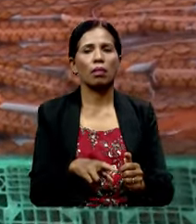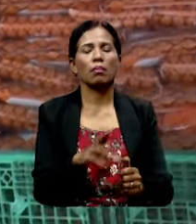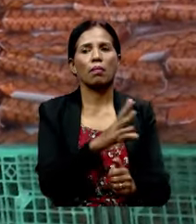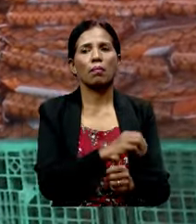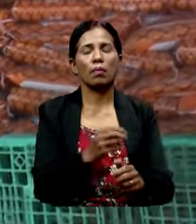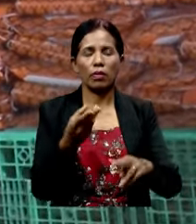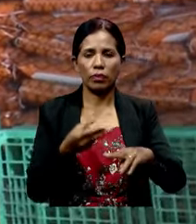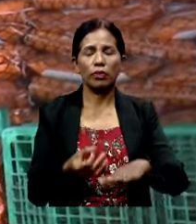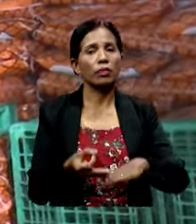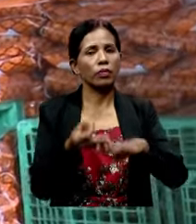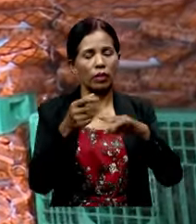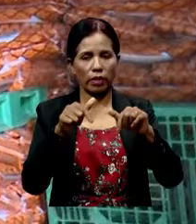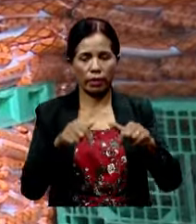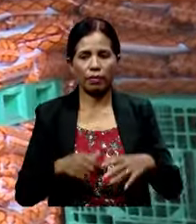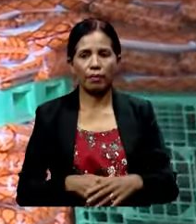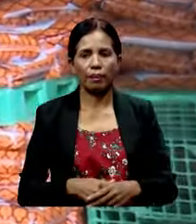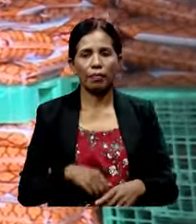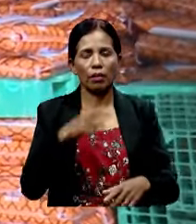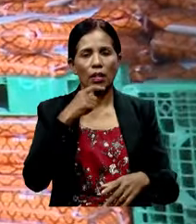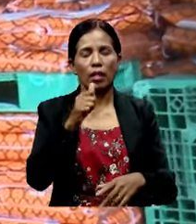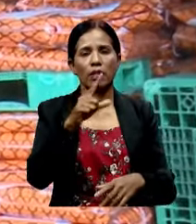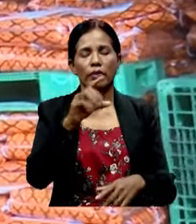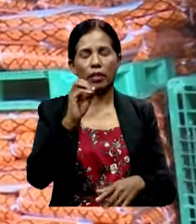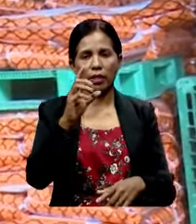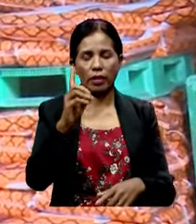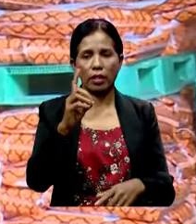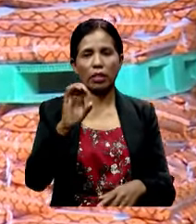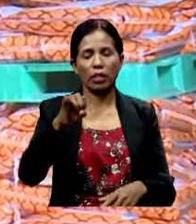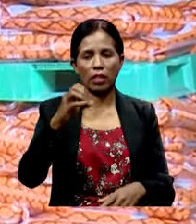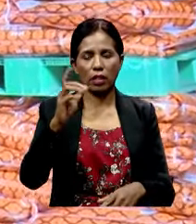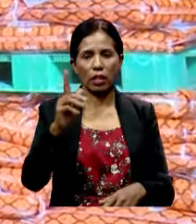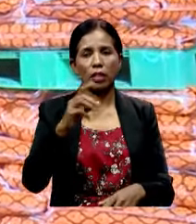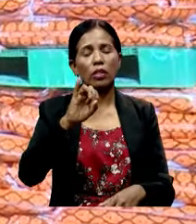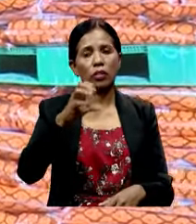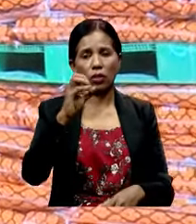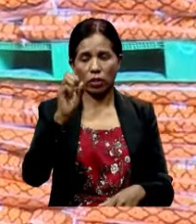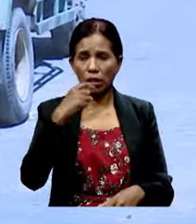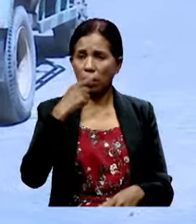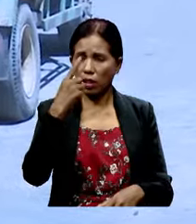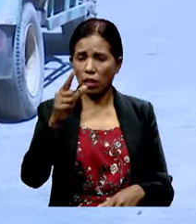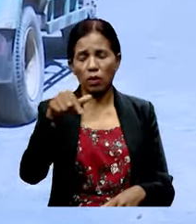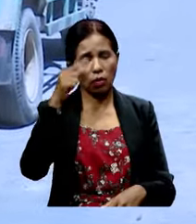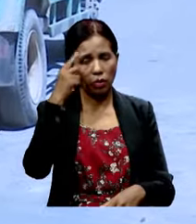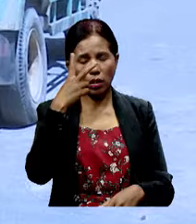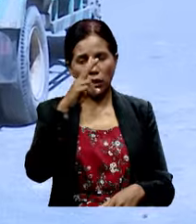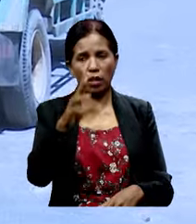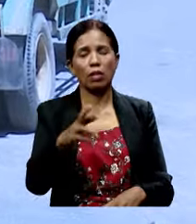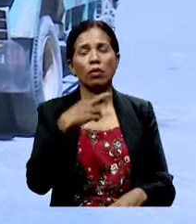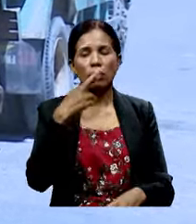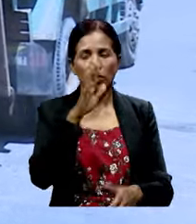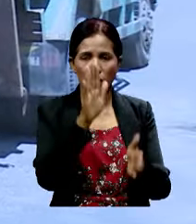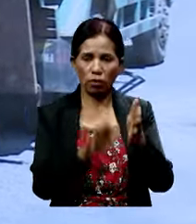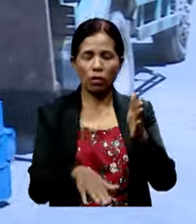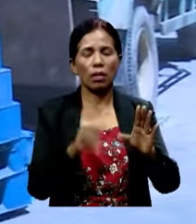parte selo, comissário, autoridade aduaneira alfândega, José Antônio Fátima Abílio Hateten, governo halo intervenção ba preço fos e